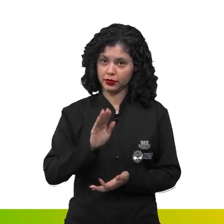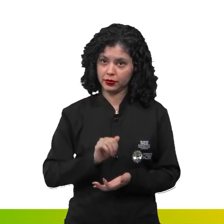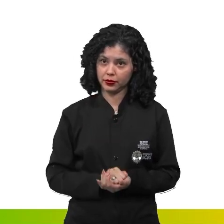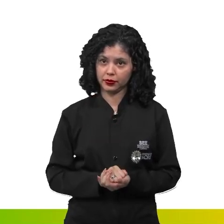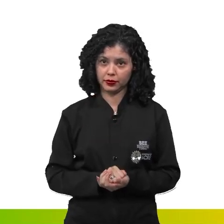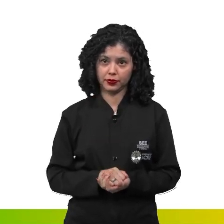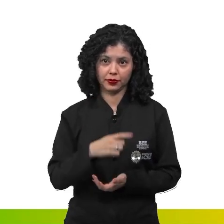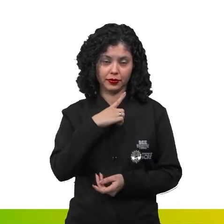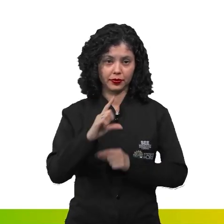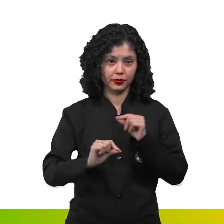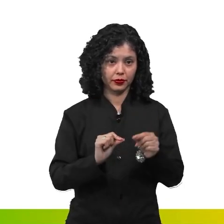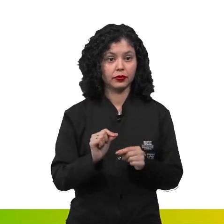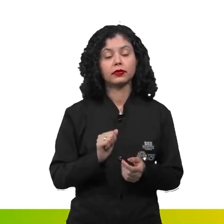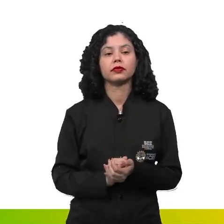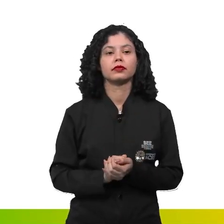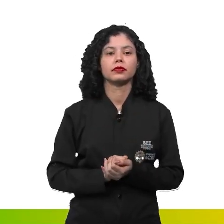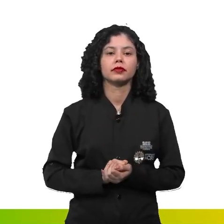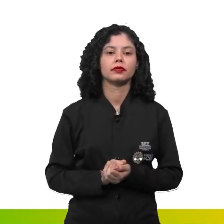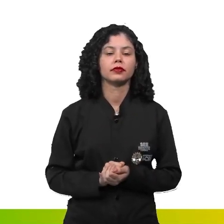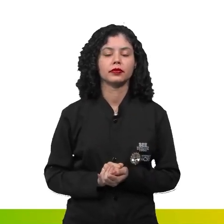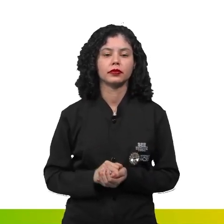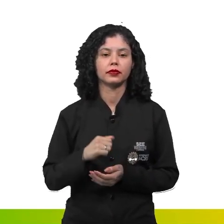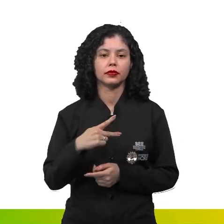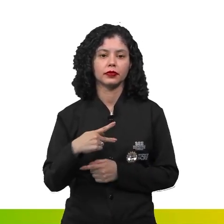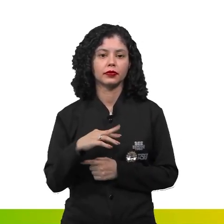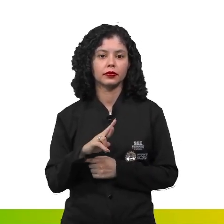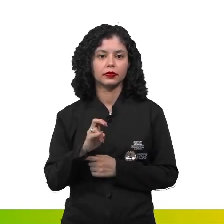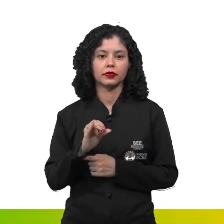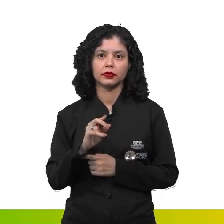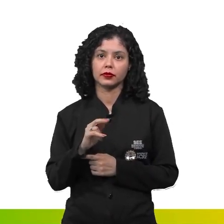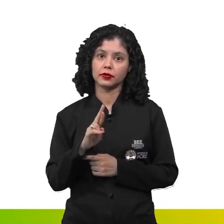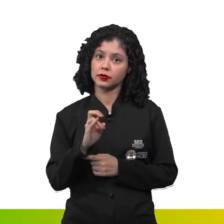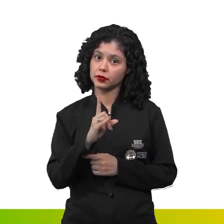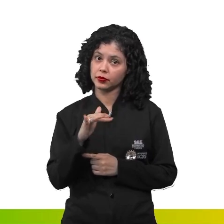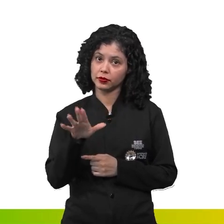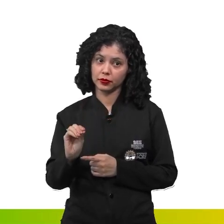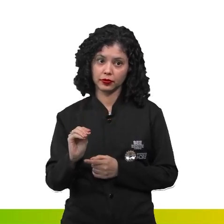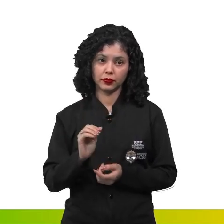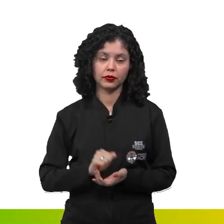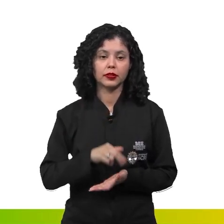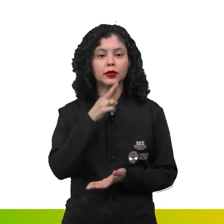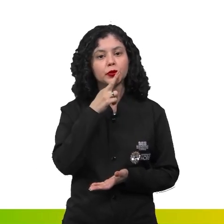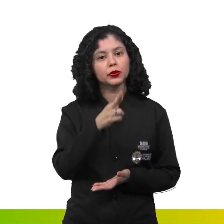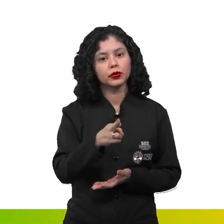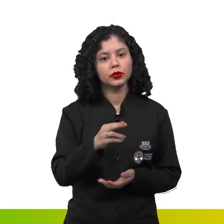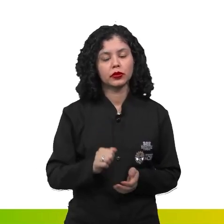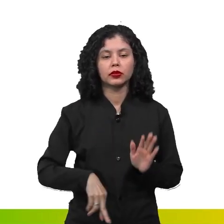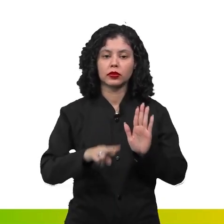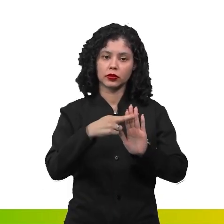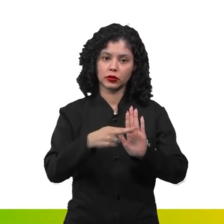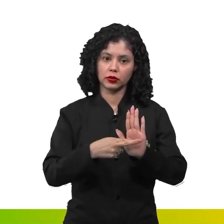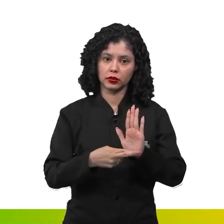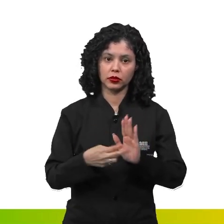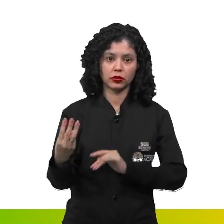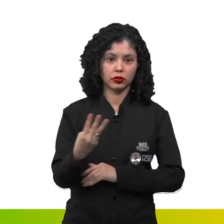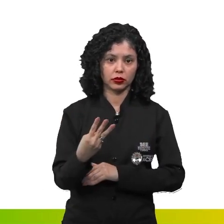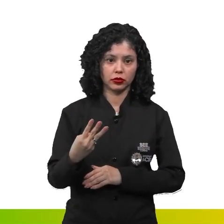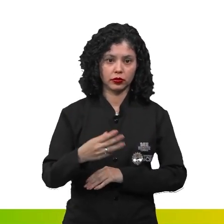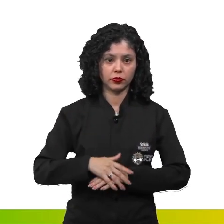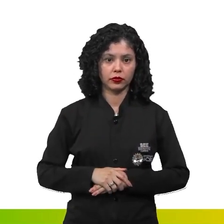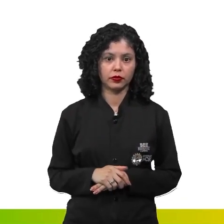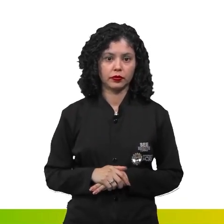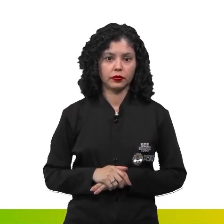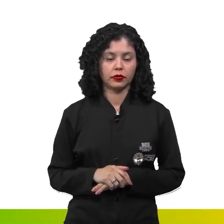aí, nós temos uma proporcionalidade. Podemos resolver por regra de 3. Nós vamos